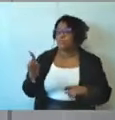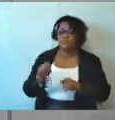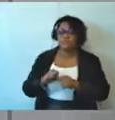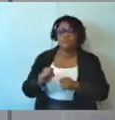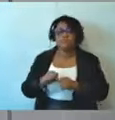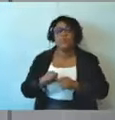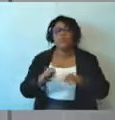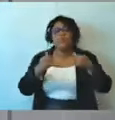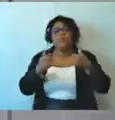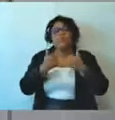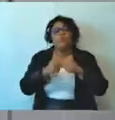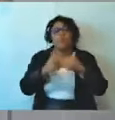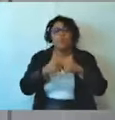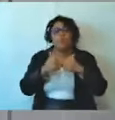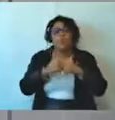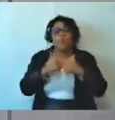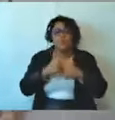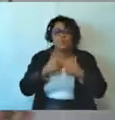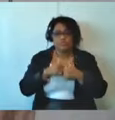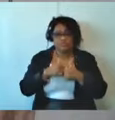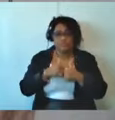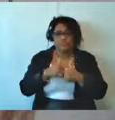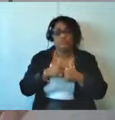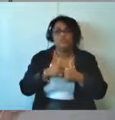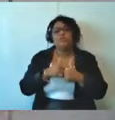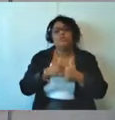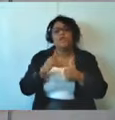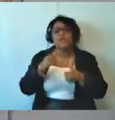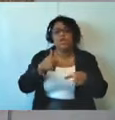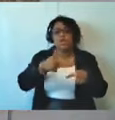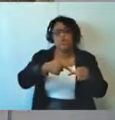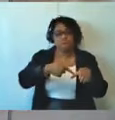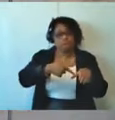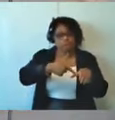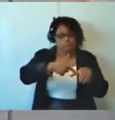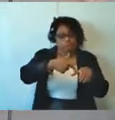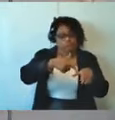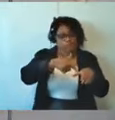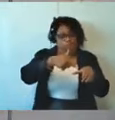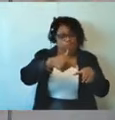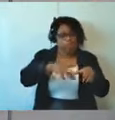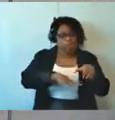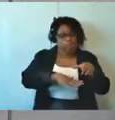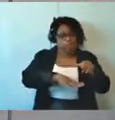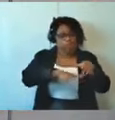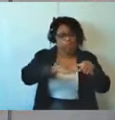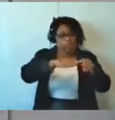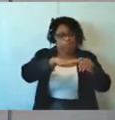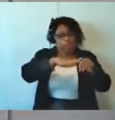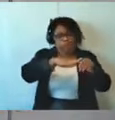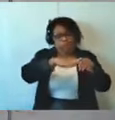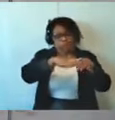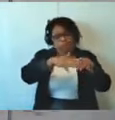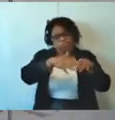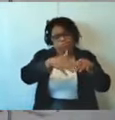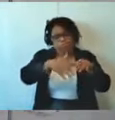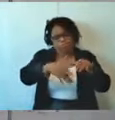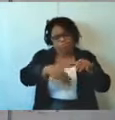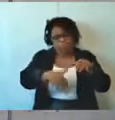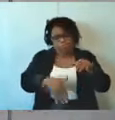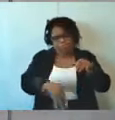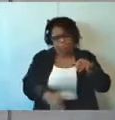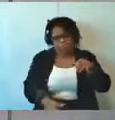o tanque até na ponta. Aí o óleo vaza pelo ladrão ou vaza pela própria tampa do tanque. Quando o ônibus coletivo